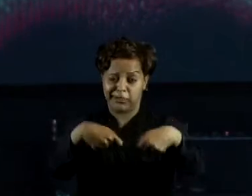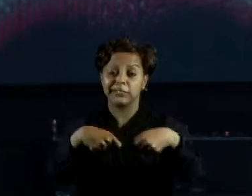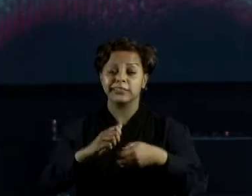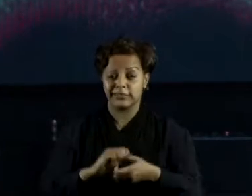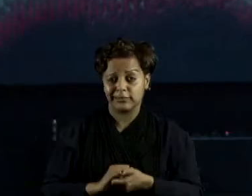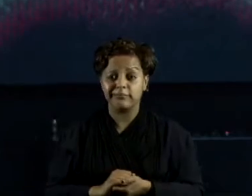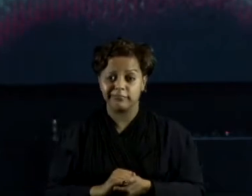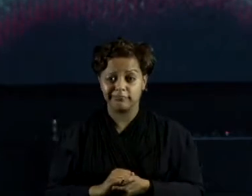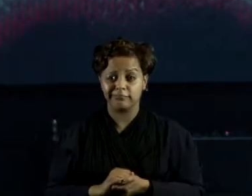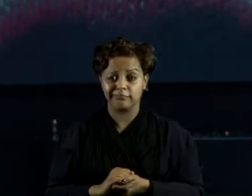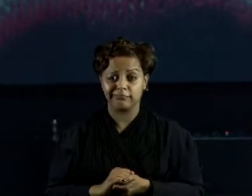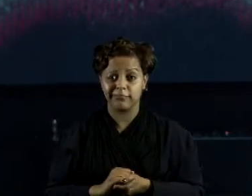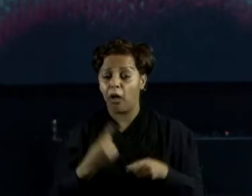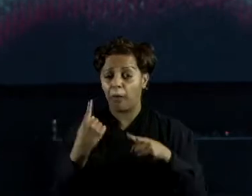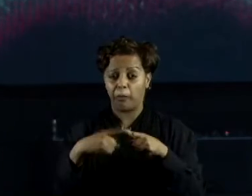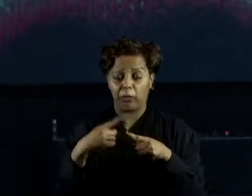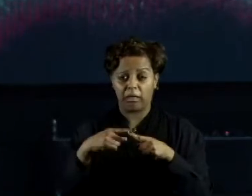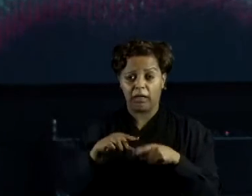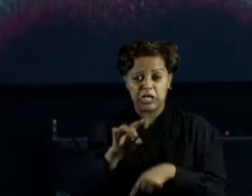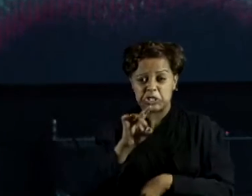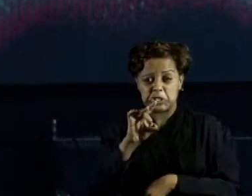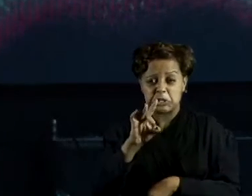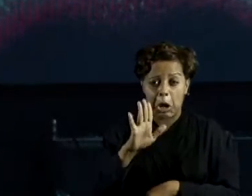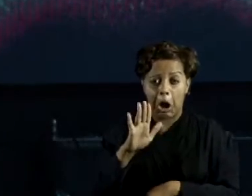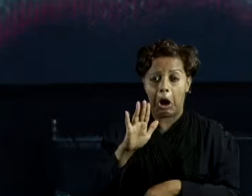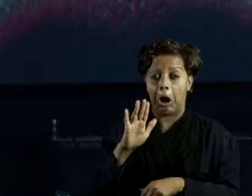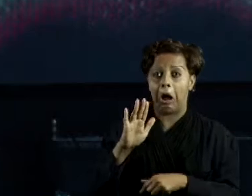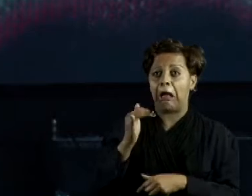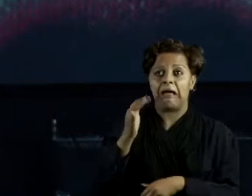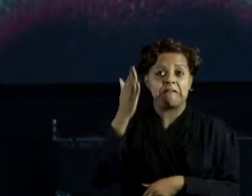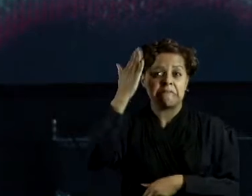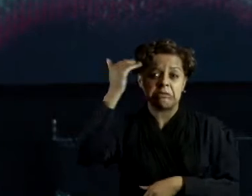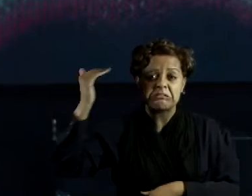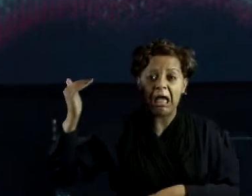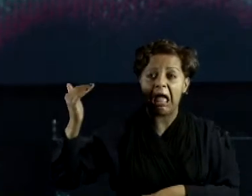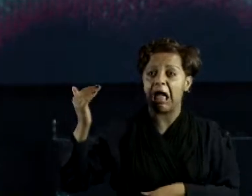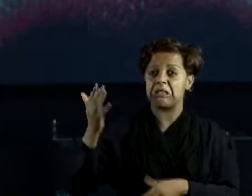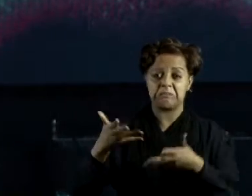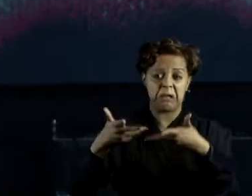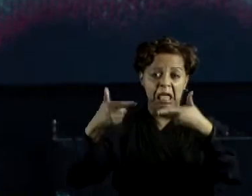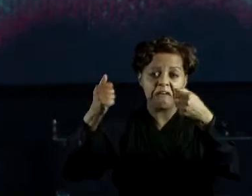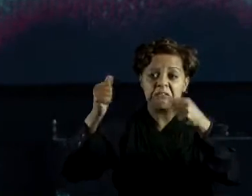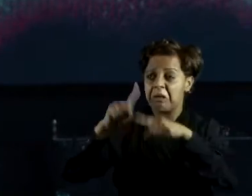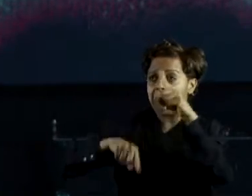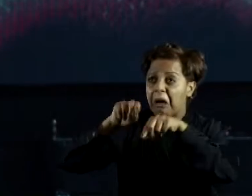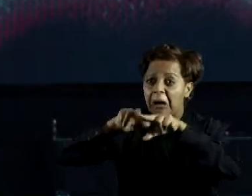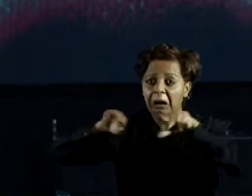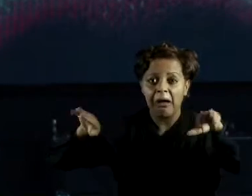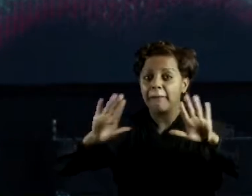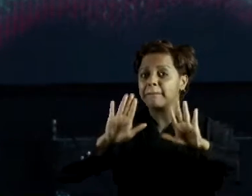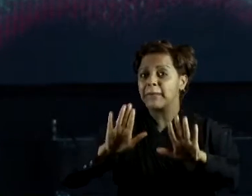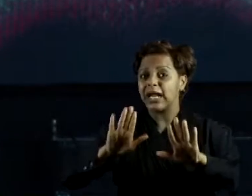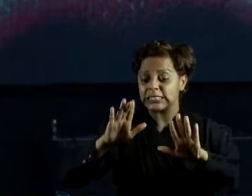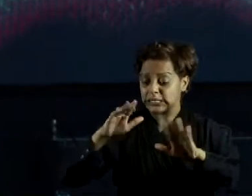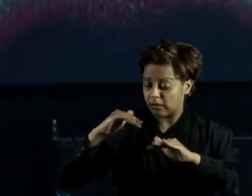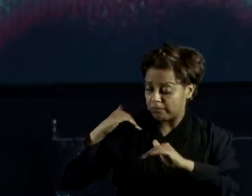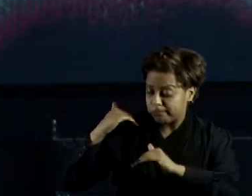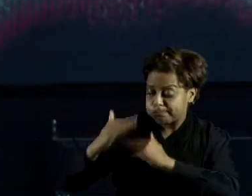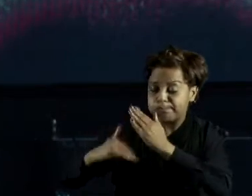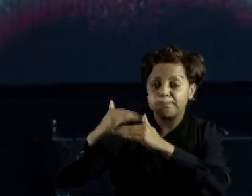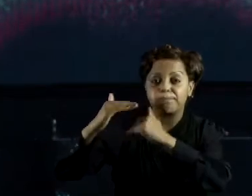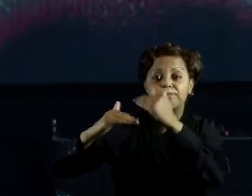para você não só produzir um produto que seja excelente, mas que tenha essa demanda.